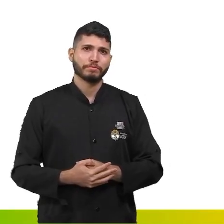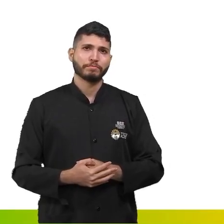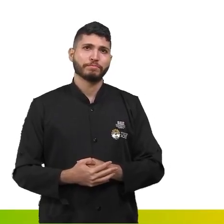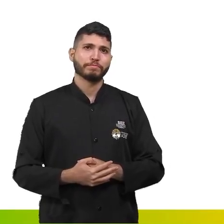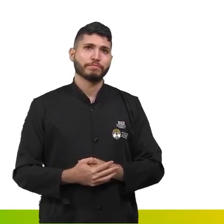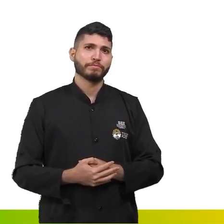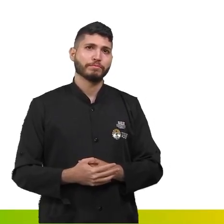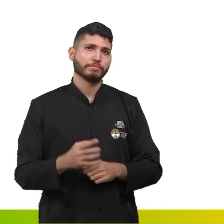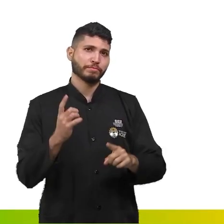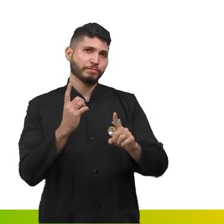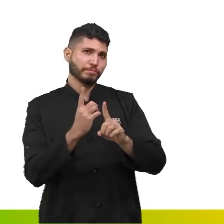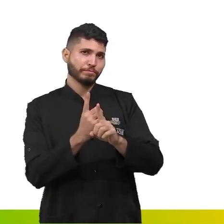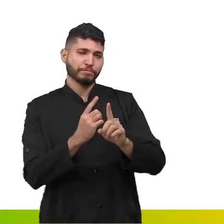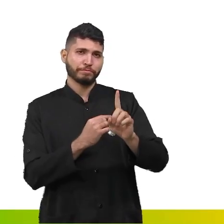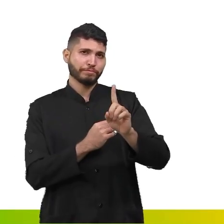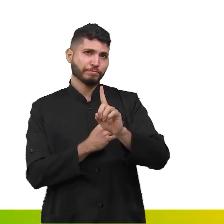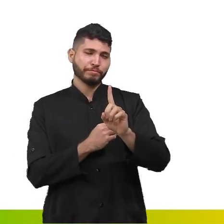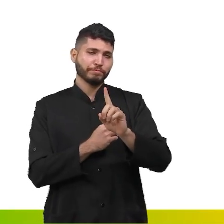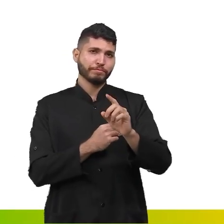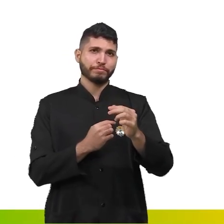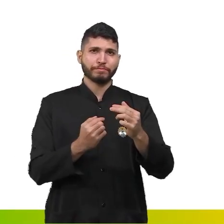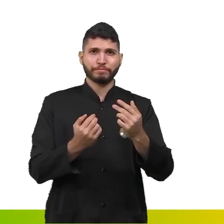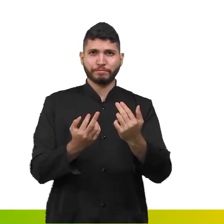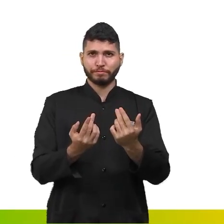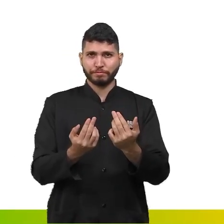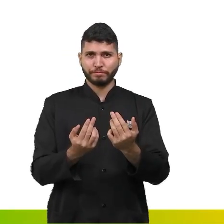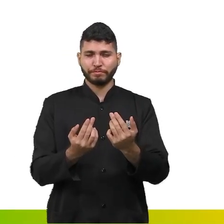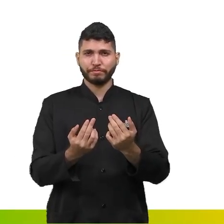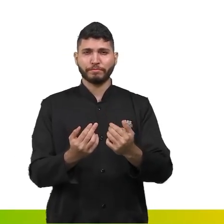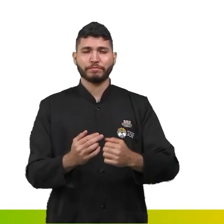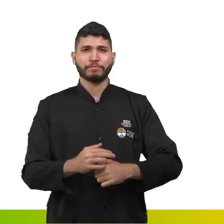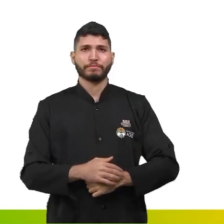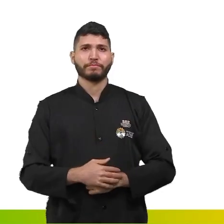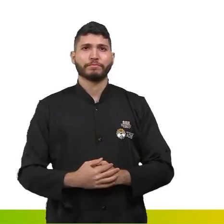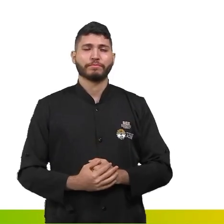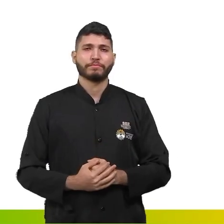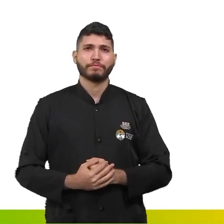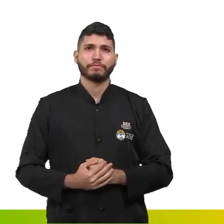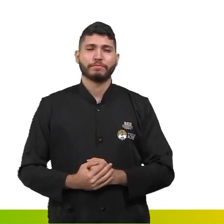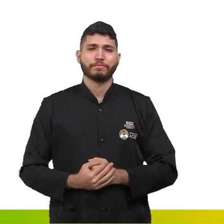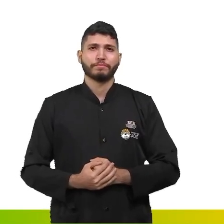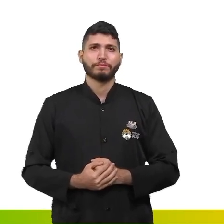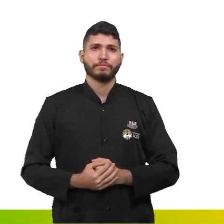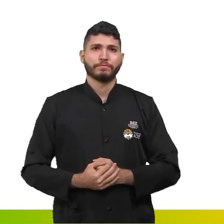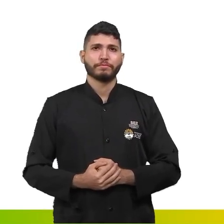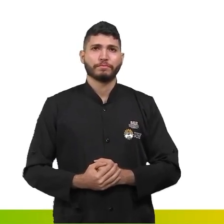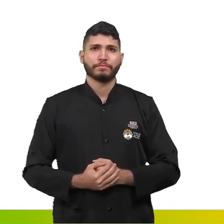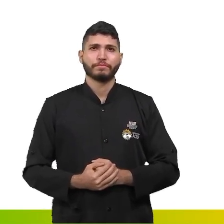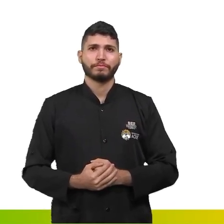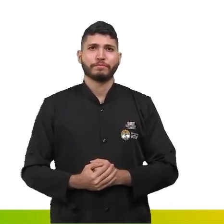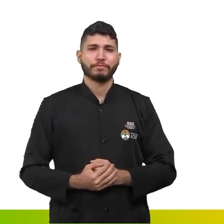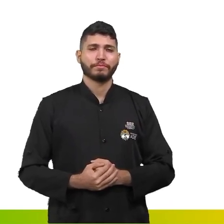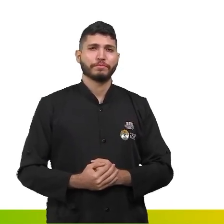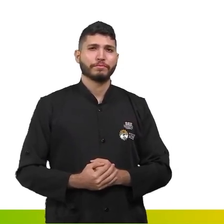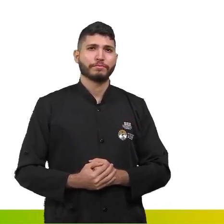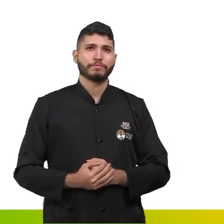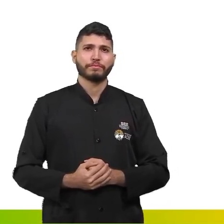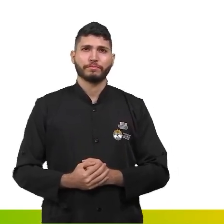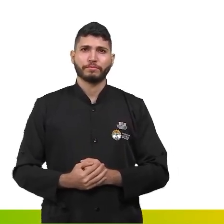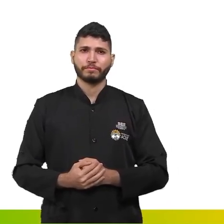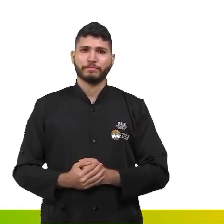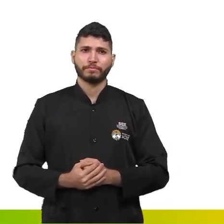congruentes, então já dá para você ter essa informação. Deixa eu apagar aqui também e a